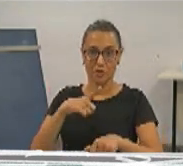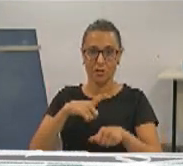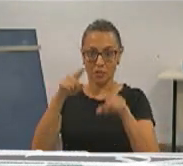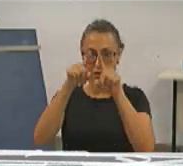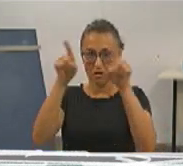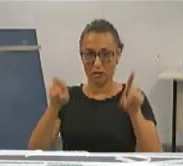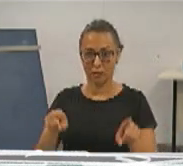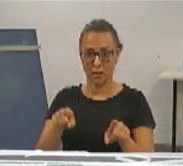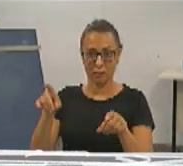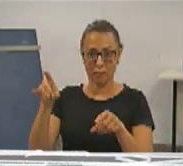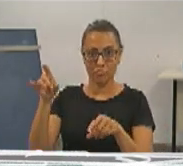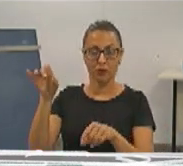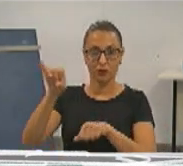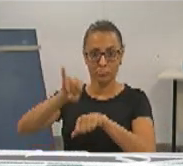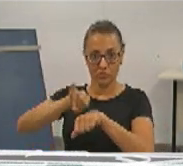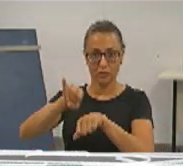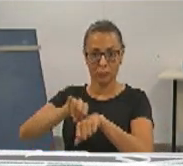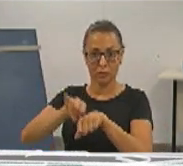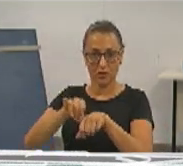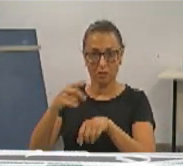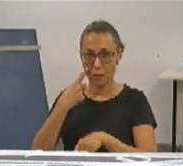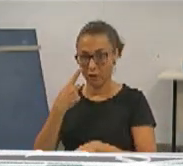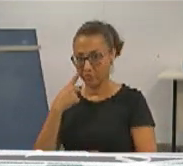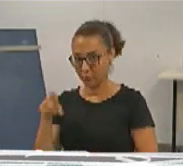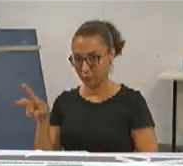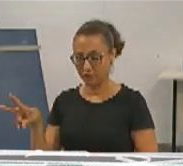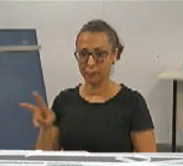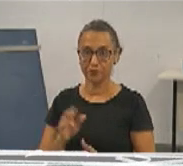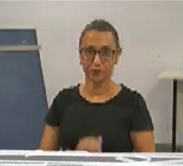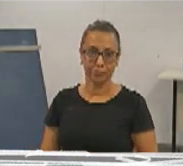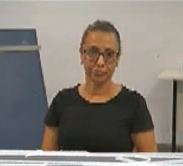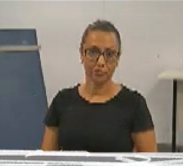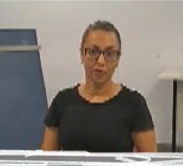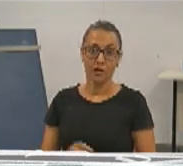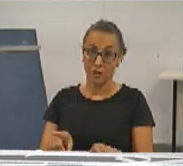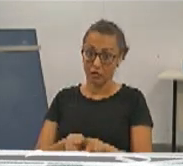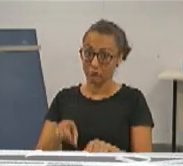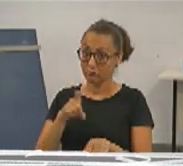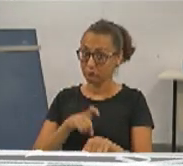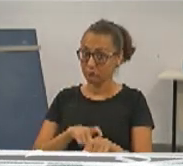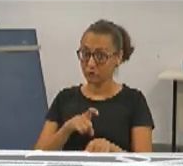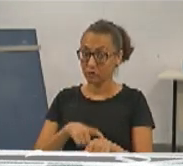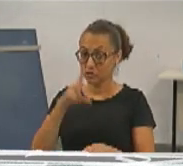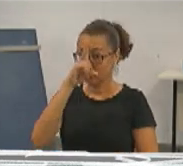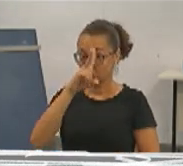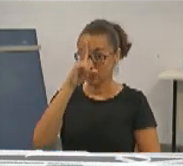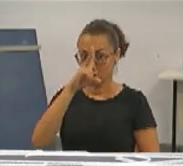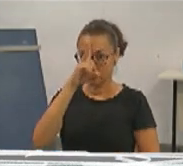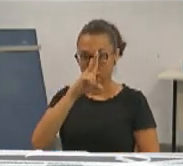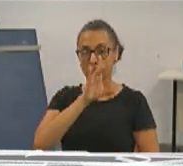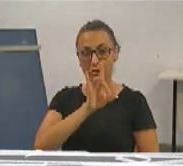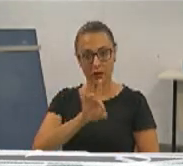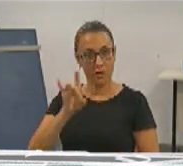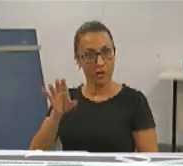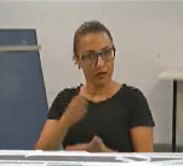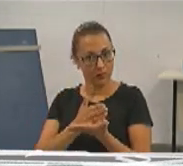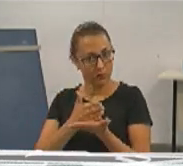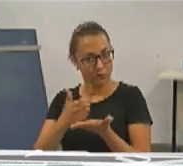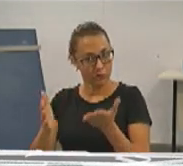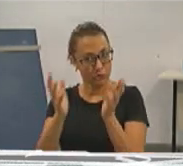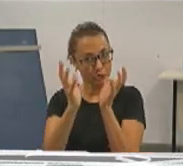central para o seu controle. As discriminações de tempo serão lembradas em cada início de